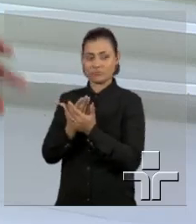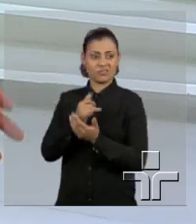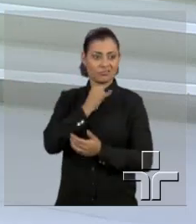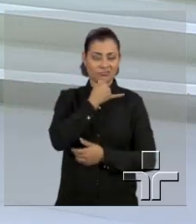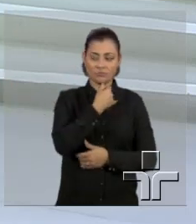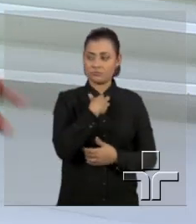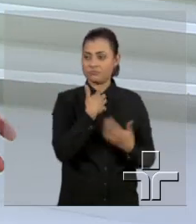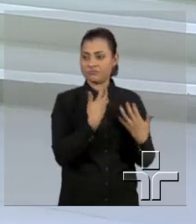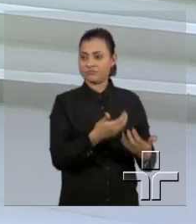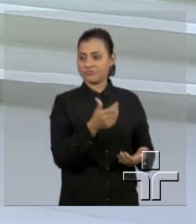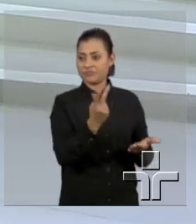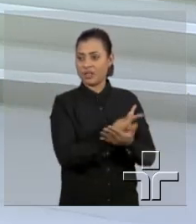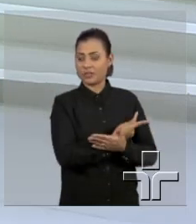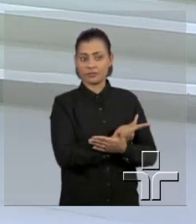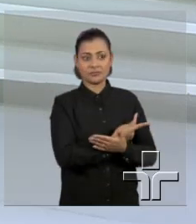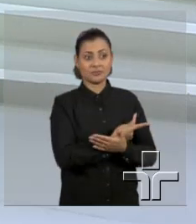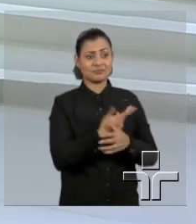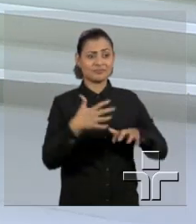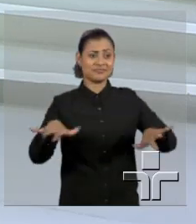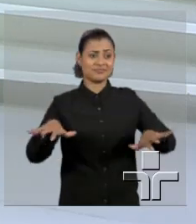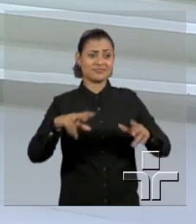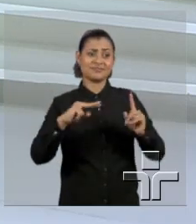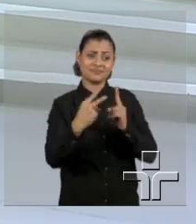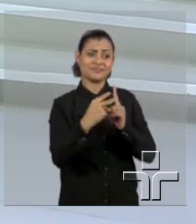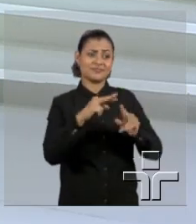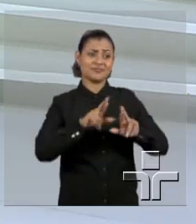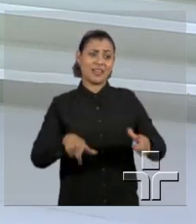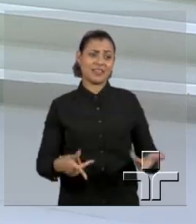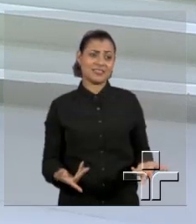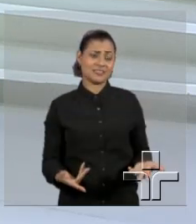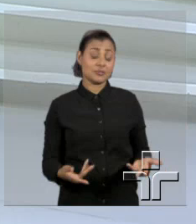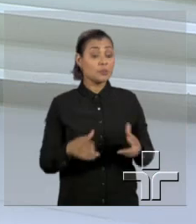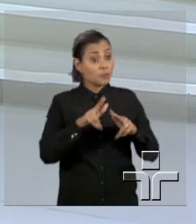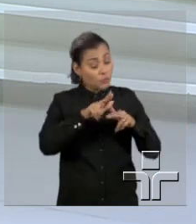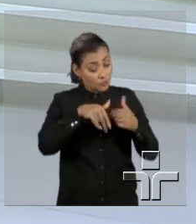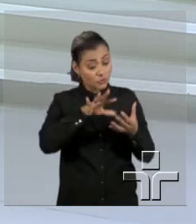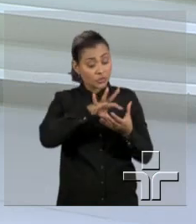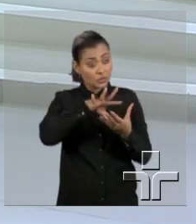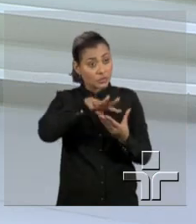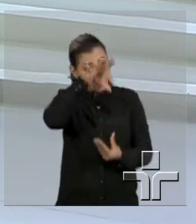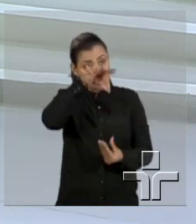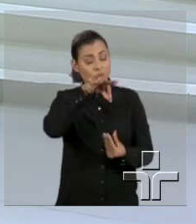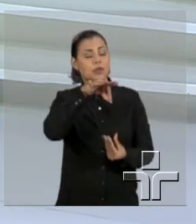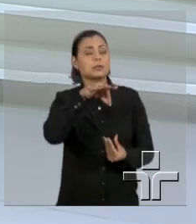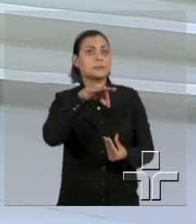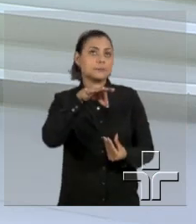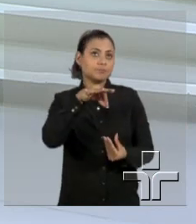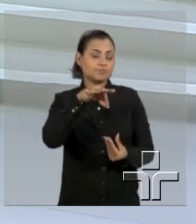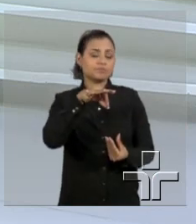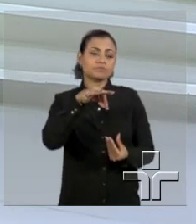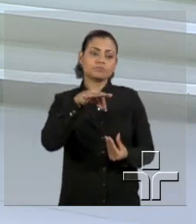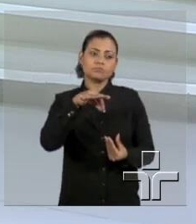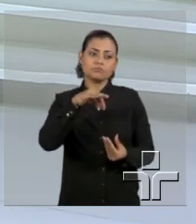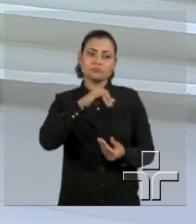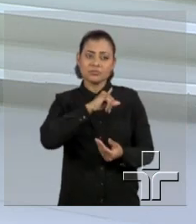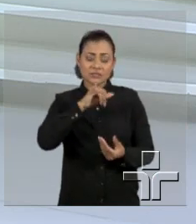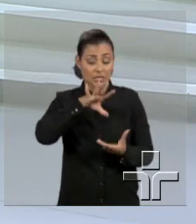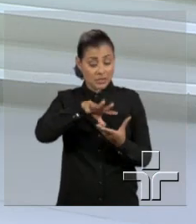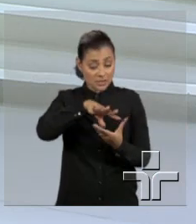quem é pessimista vê as coisas por outro jeito. Então, se a democracia for